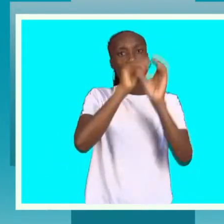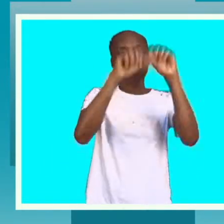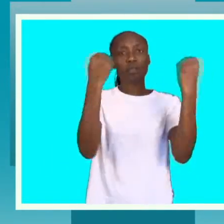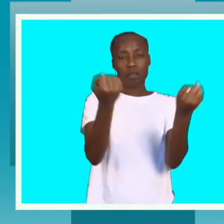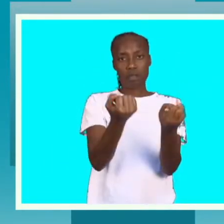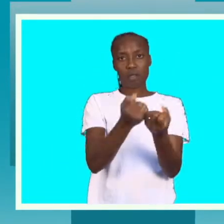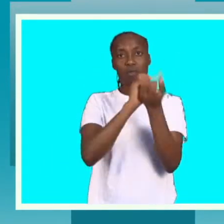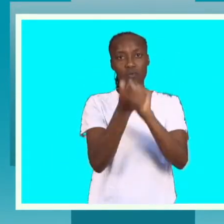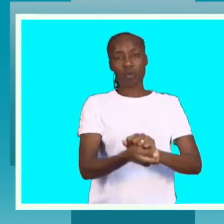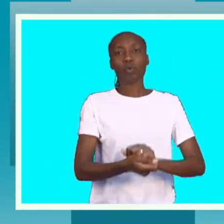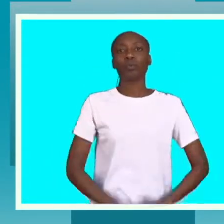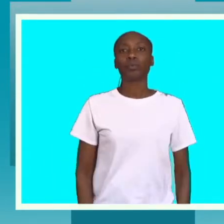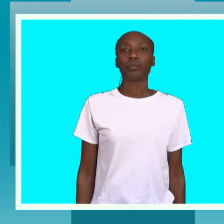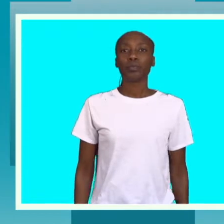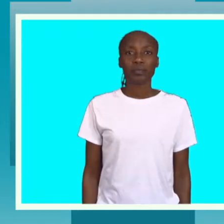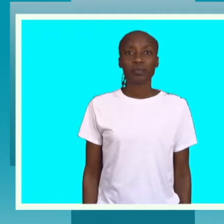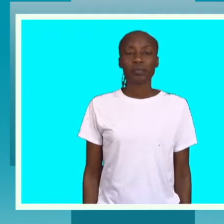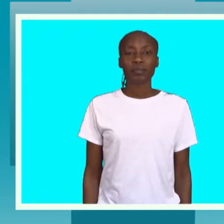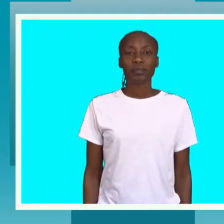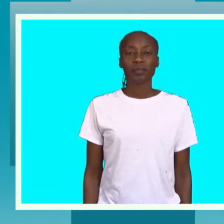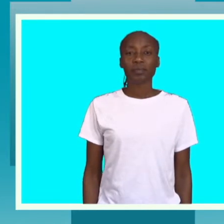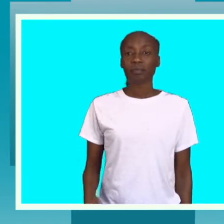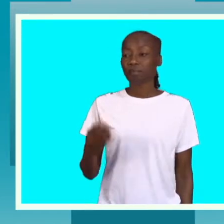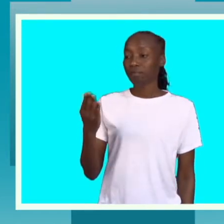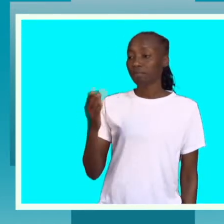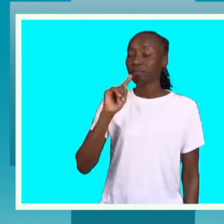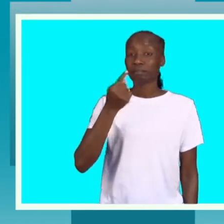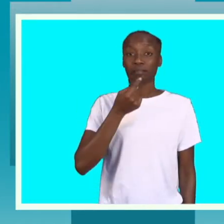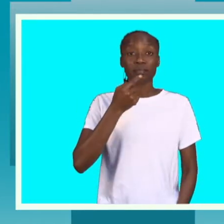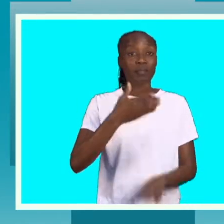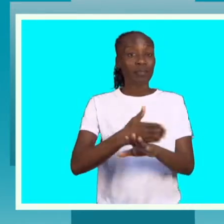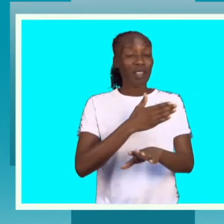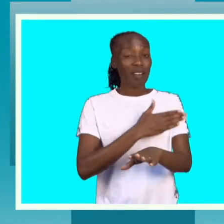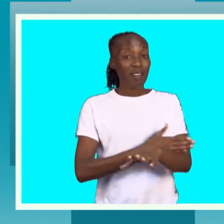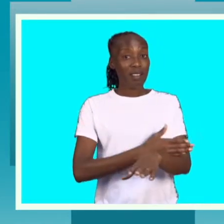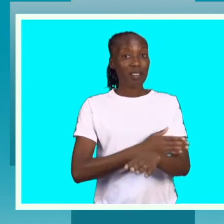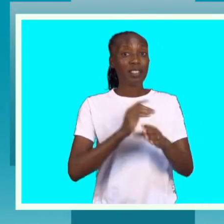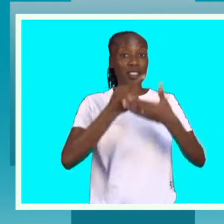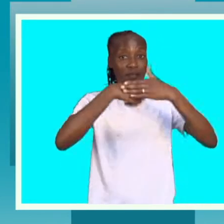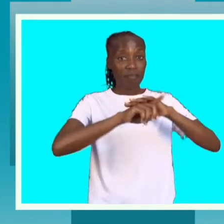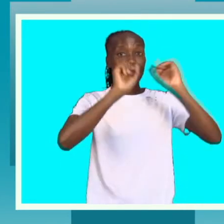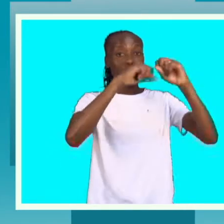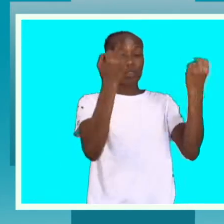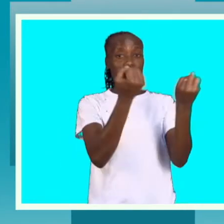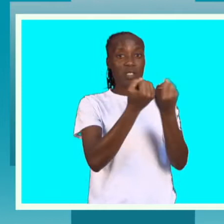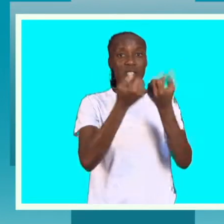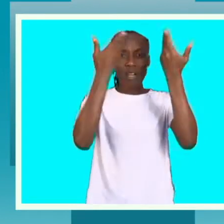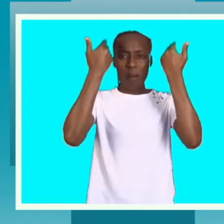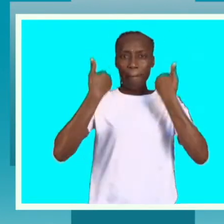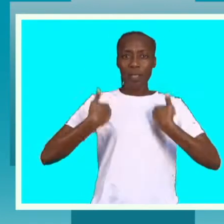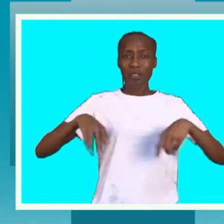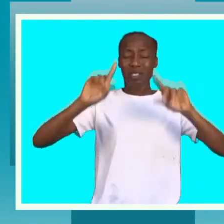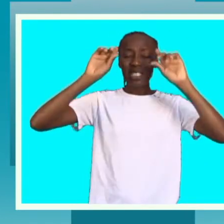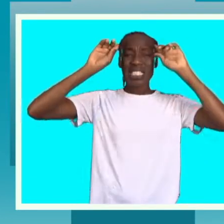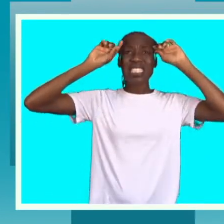ela fez parte da associação. Antigamente, antes de entrar na associação, era alguém muito, ficava muito